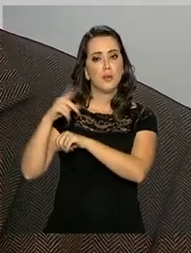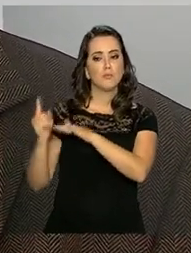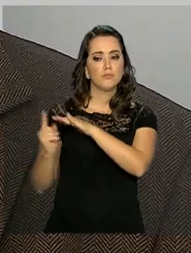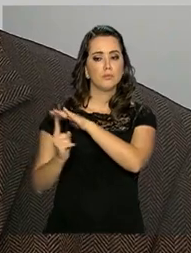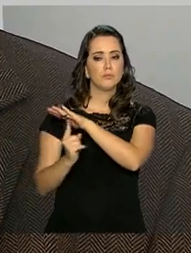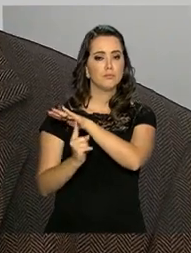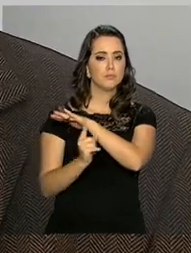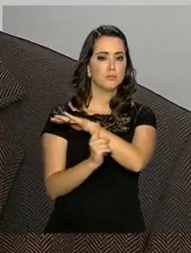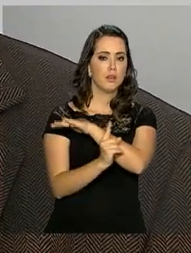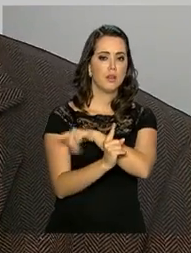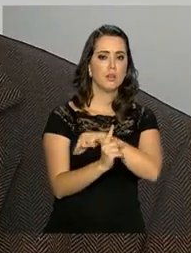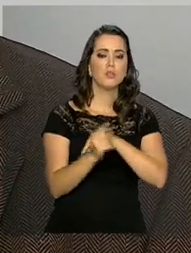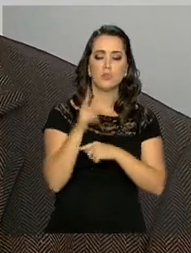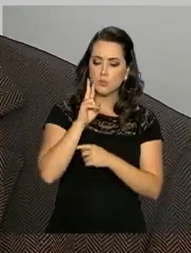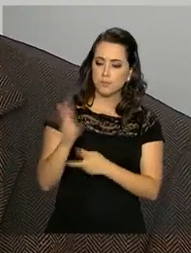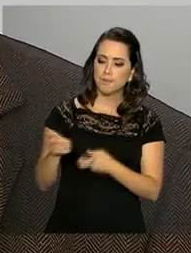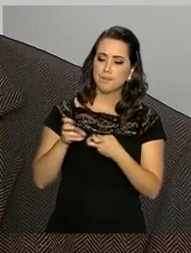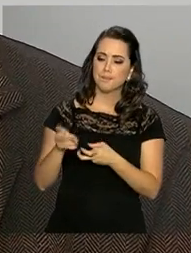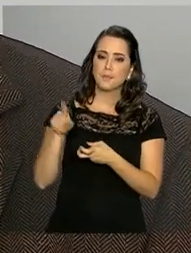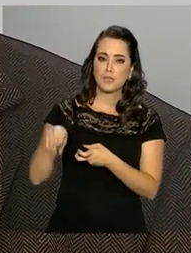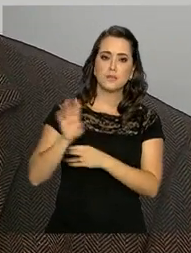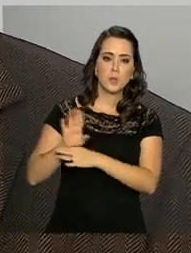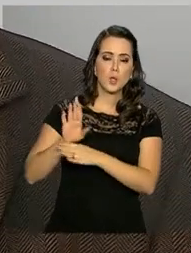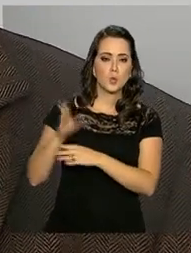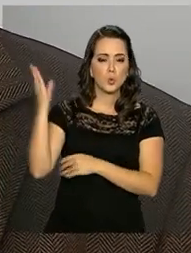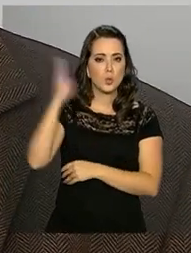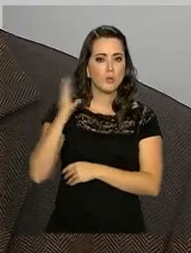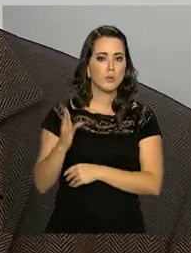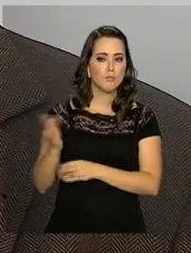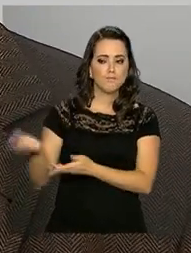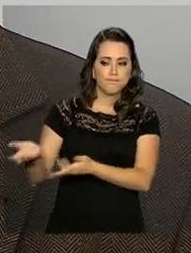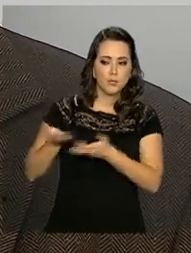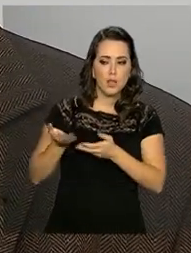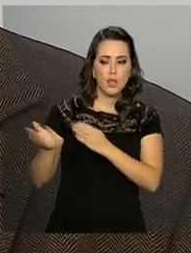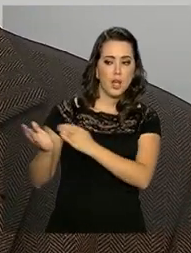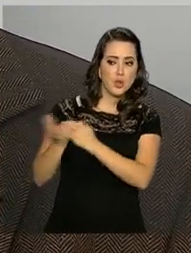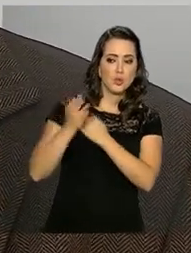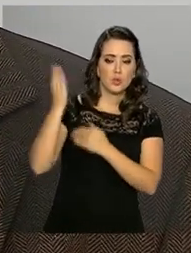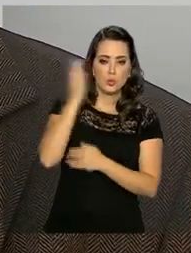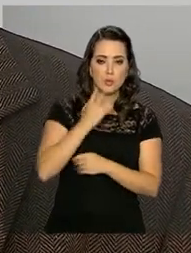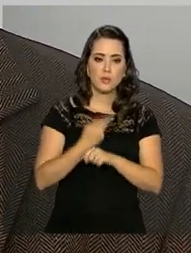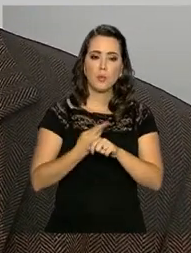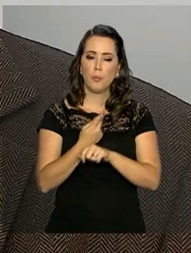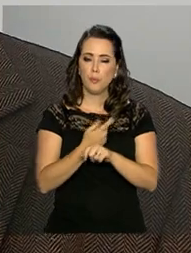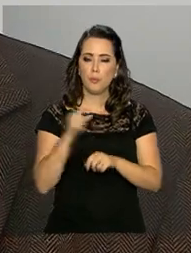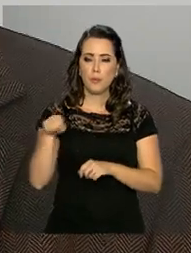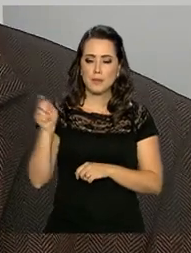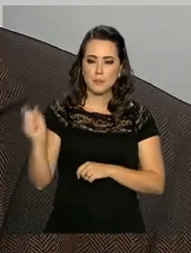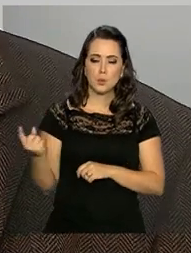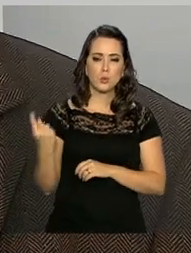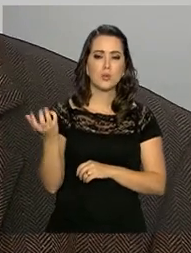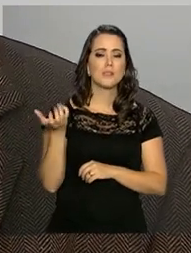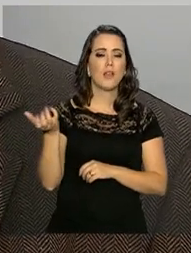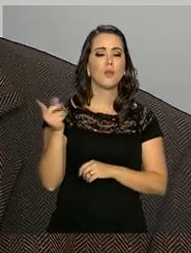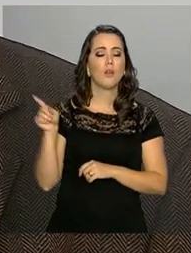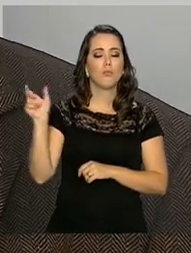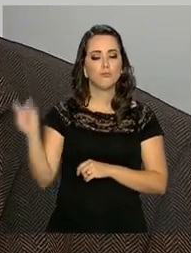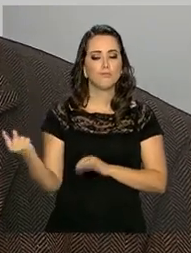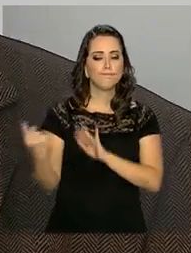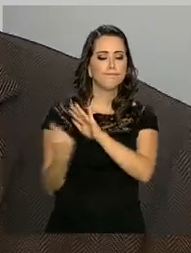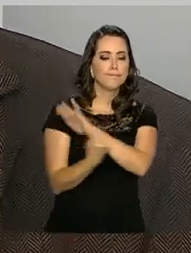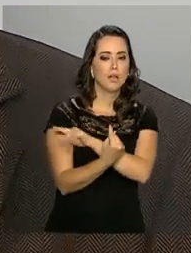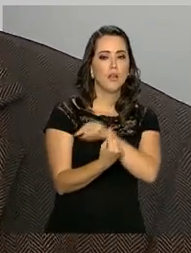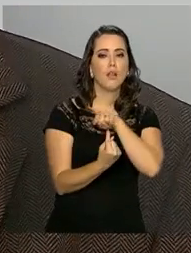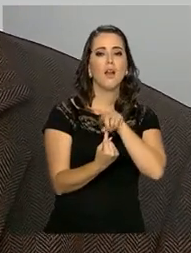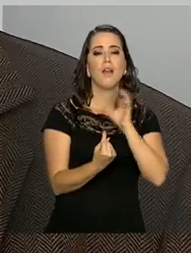a contribuição que essas pessoas têm dado no mercado de trabalho brasileiro, né? São pessoas que vêm buscar aqui melhores condições de vida, então o país interessa a eles nesse